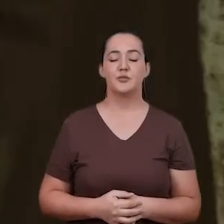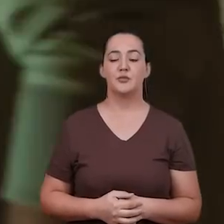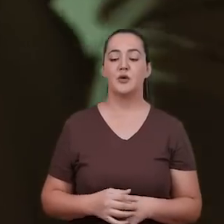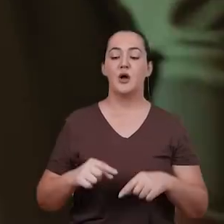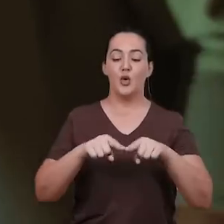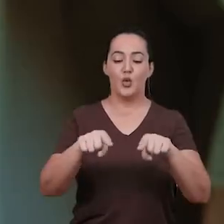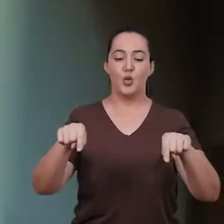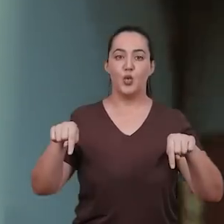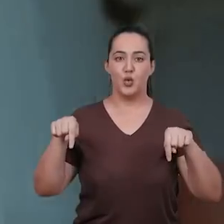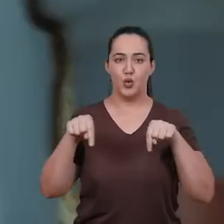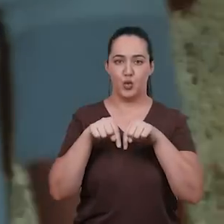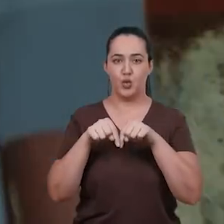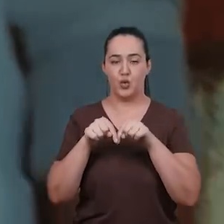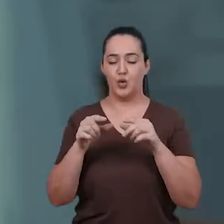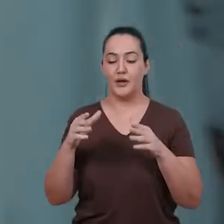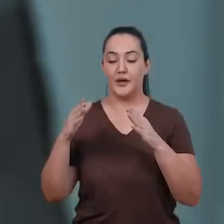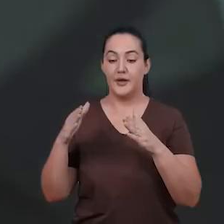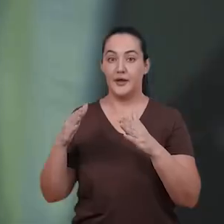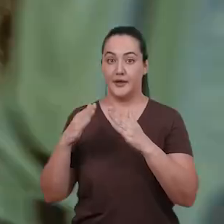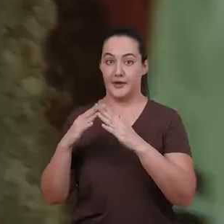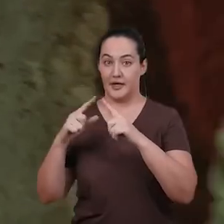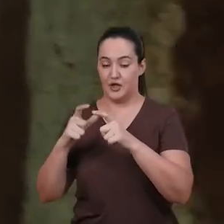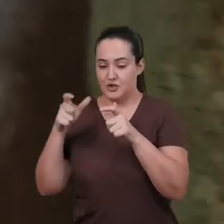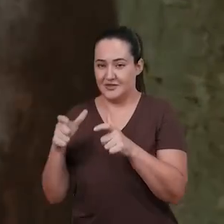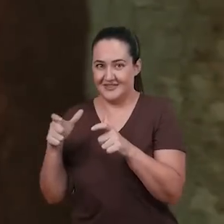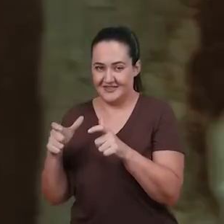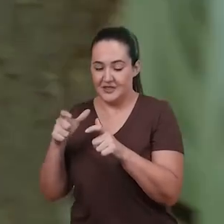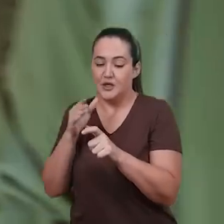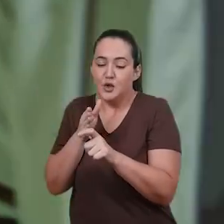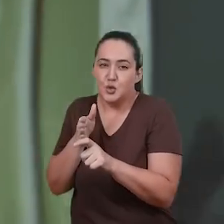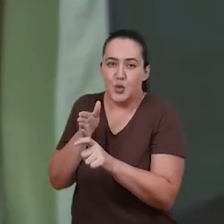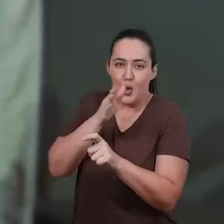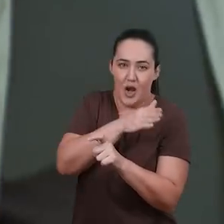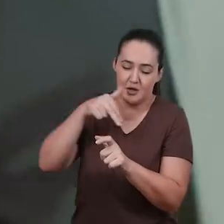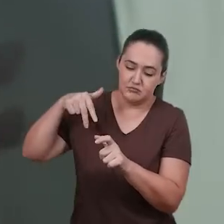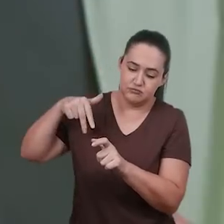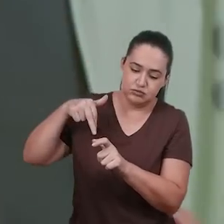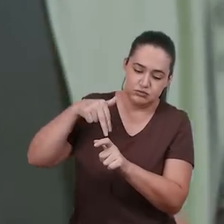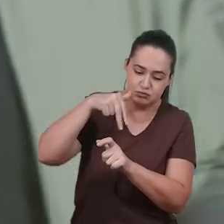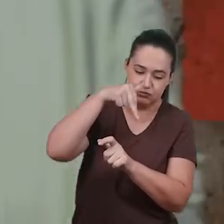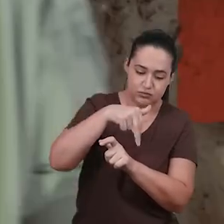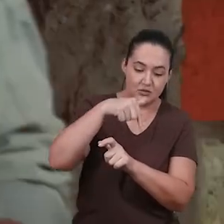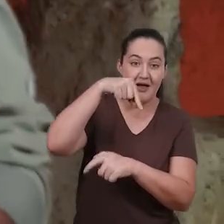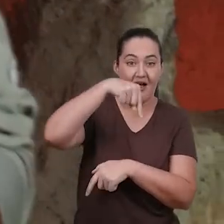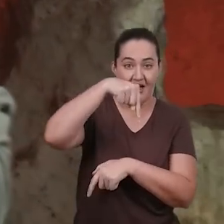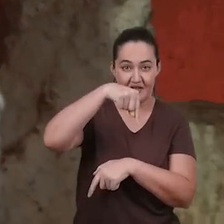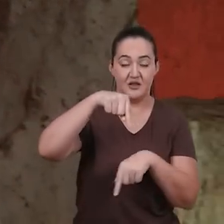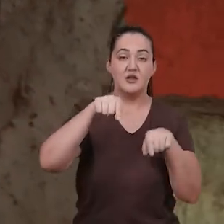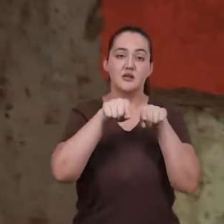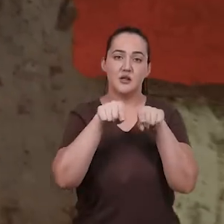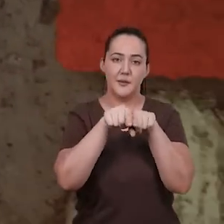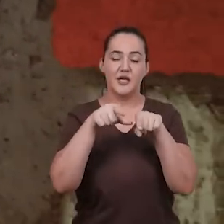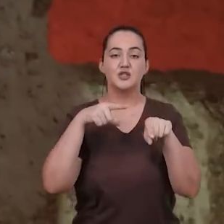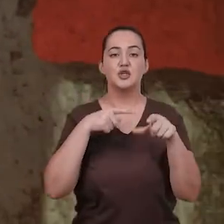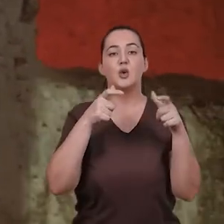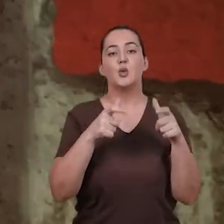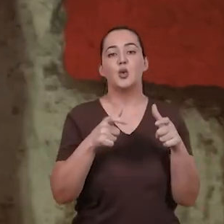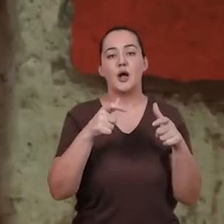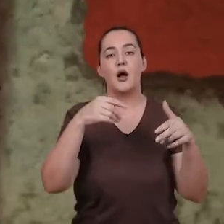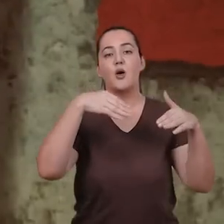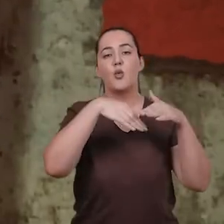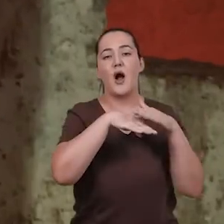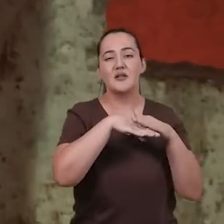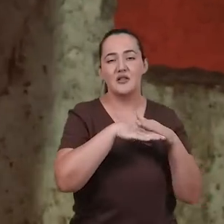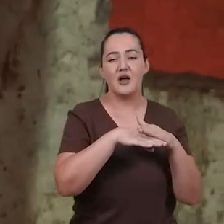cômodo adjacente da igreja e aqui também eles